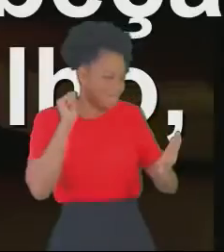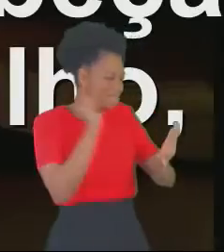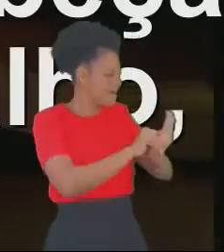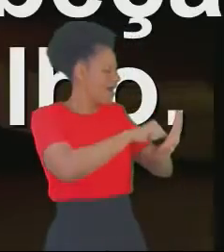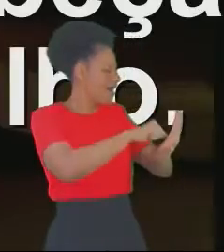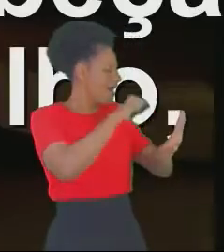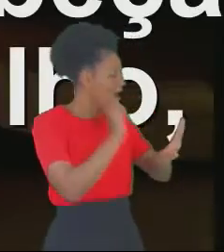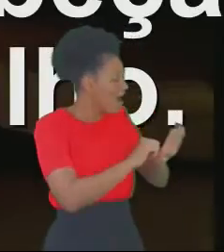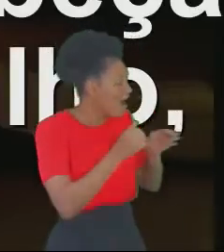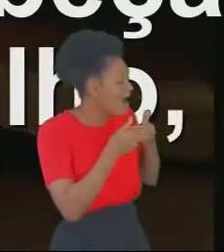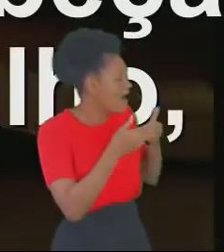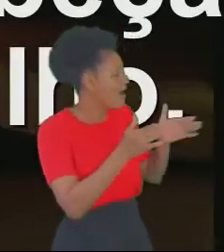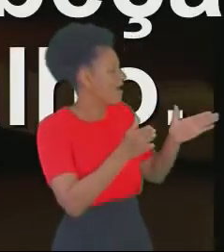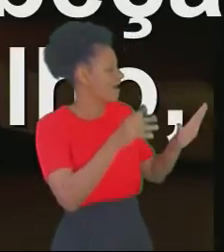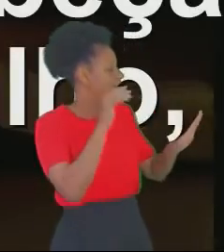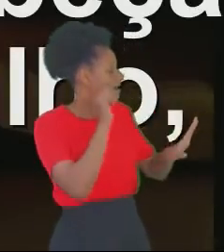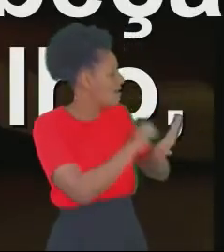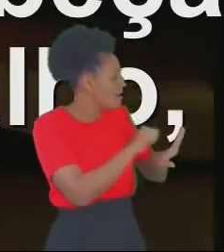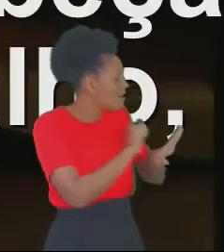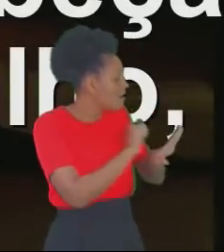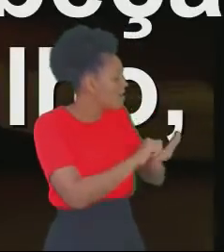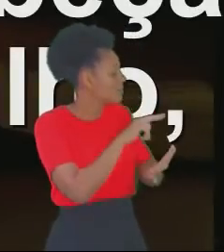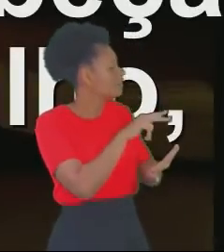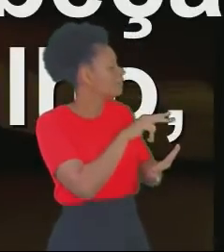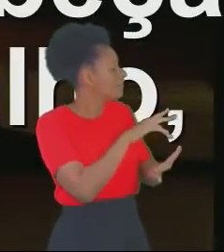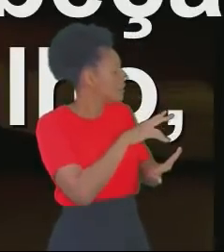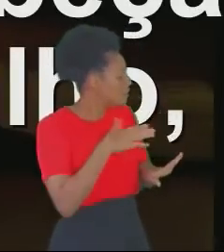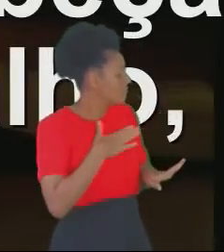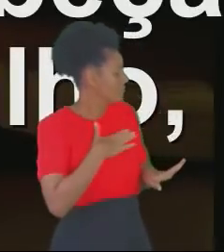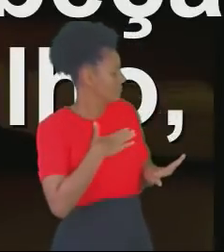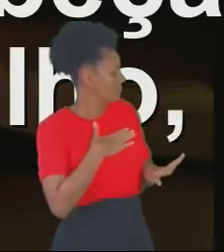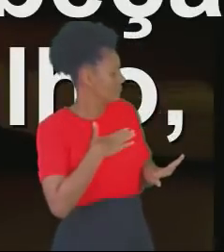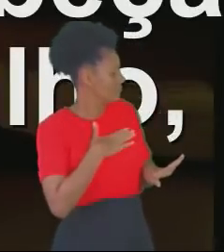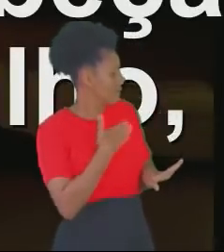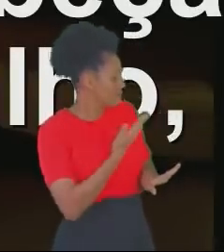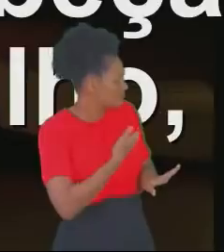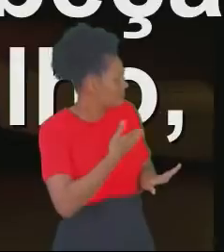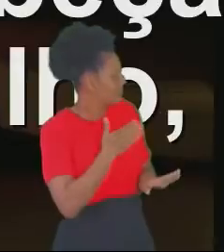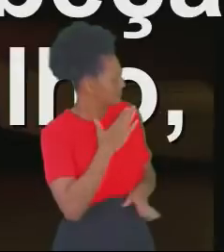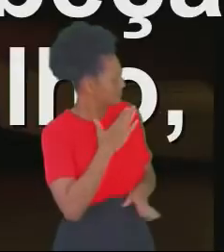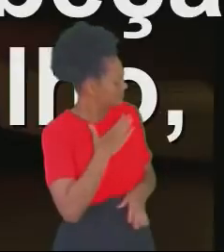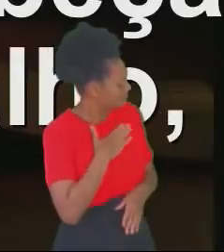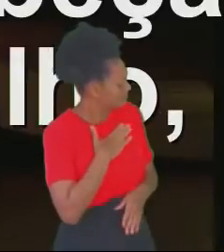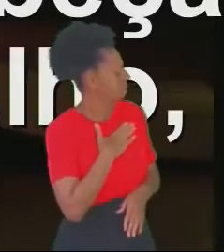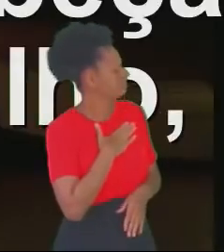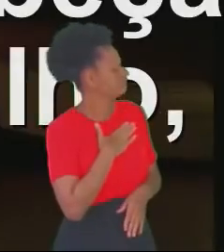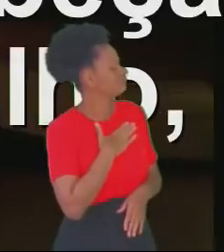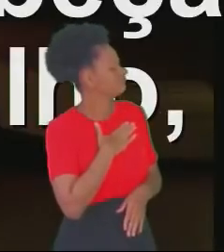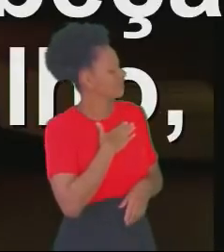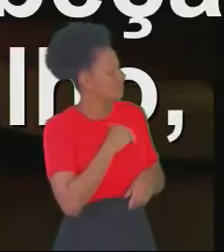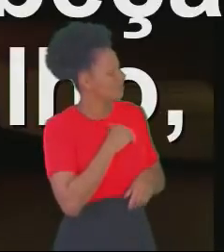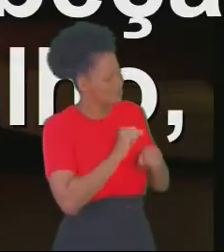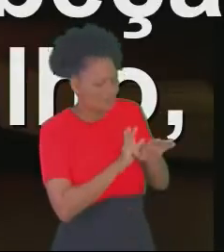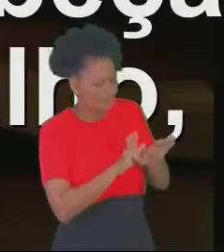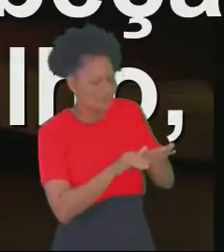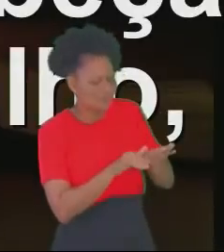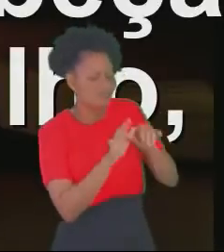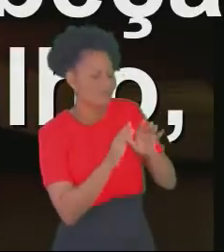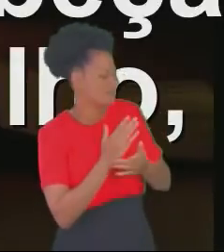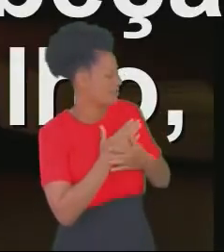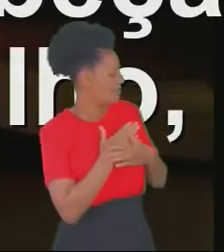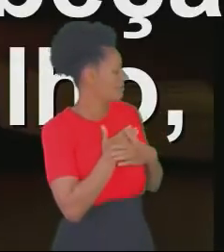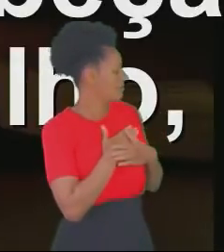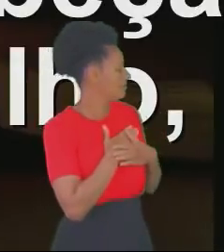quê? Irmã minha. O que mais? Amiga minha. Amiga minha. Que mais? Pomba minha. Pomba minha. Que